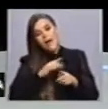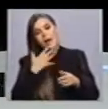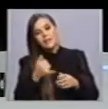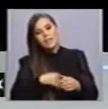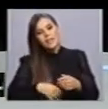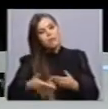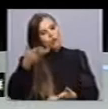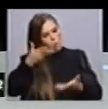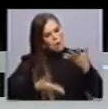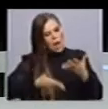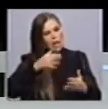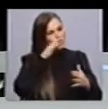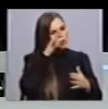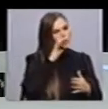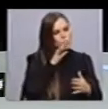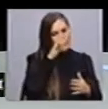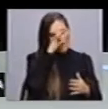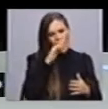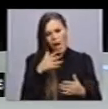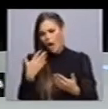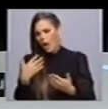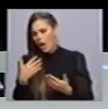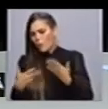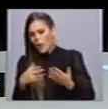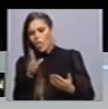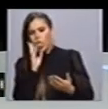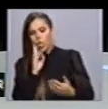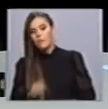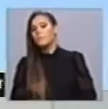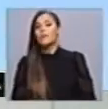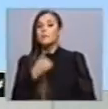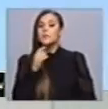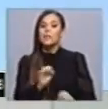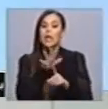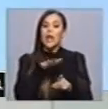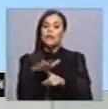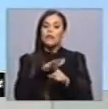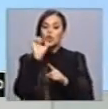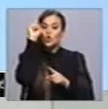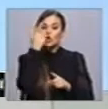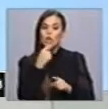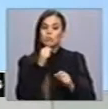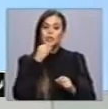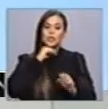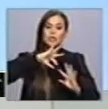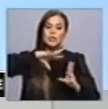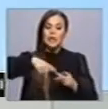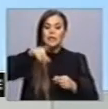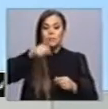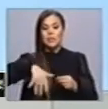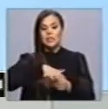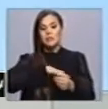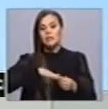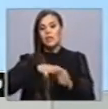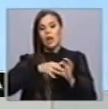a observação. Miguel, e vamos agora perceber a influência do Sol na Terra e, num caso em particular, na relação